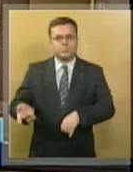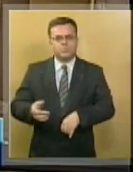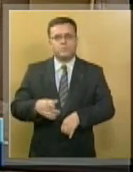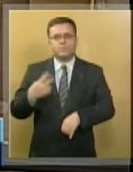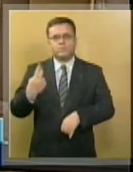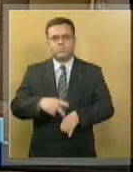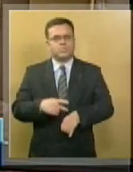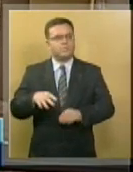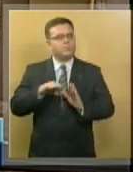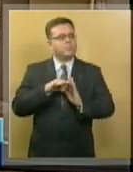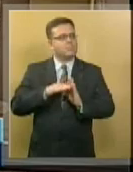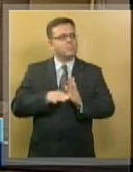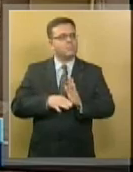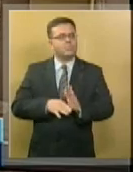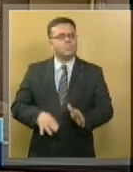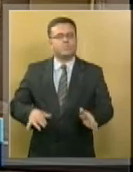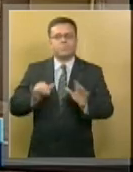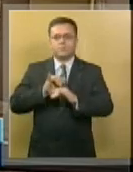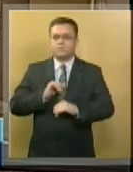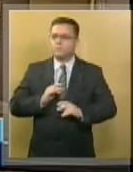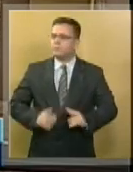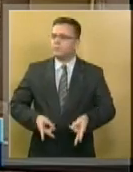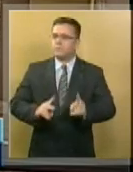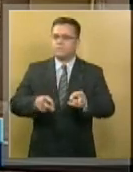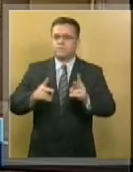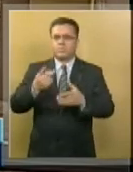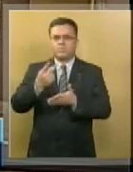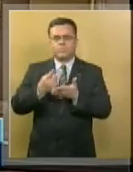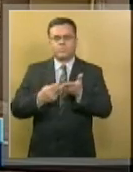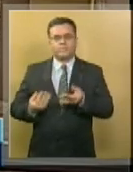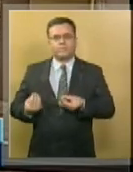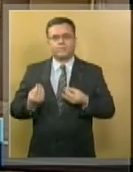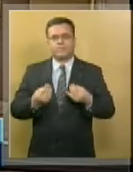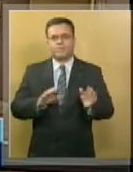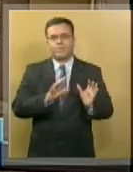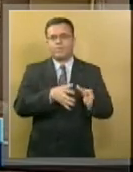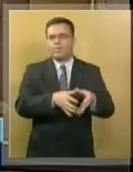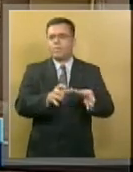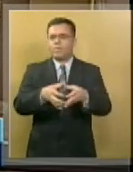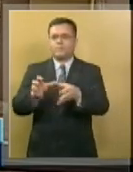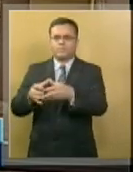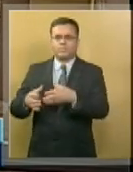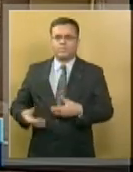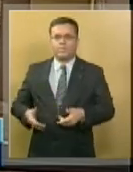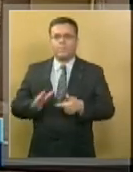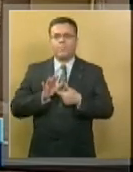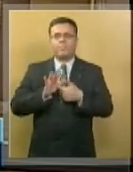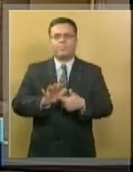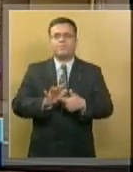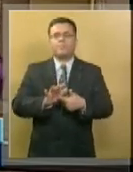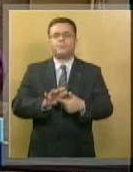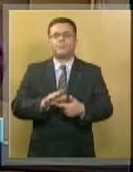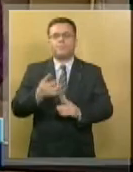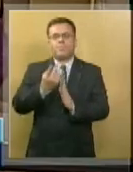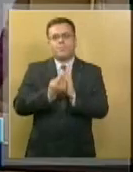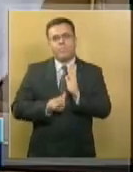programa. Prosseguindo, se reportou aos projetos encaminhados às comissões e destacou sobre o projeto de lei de autoria